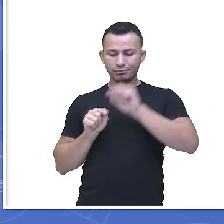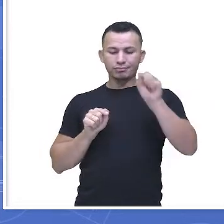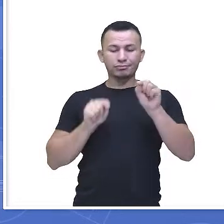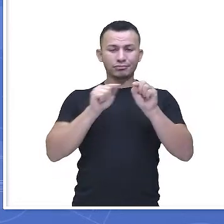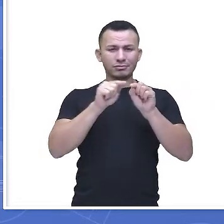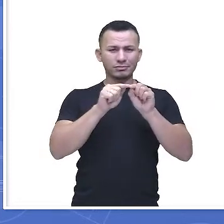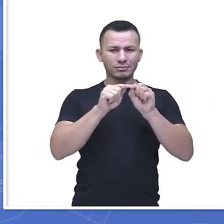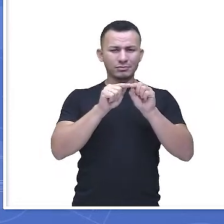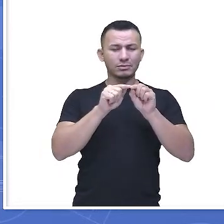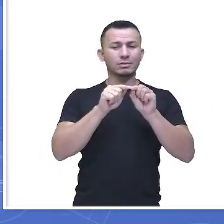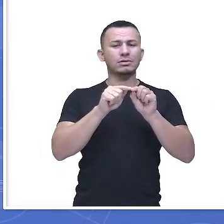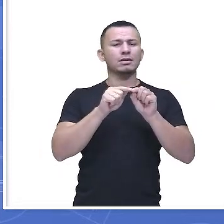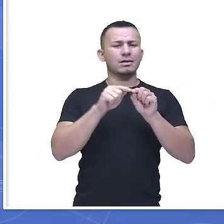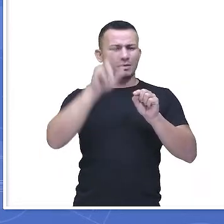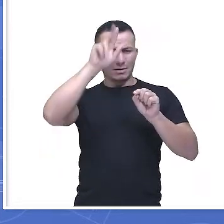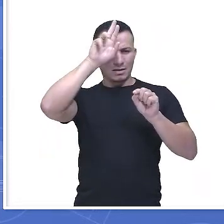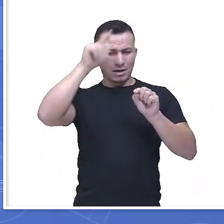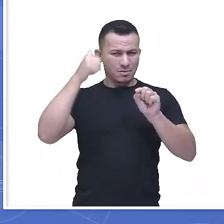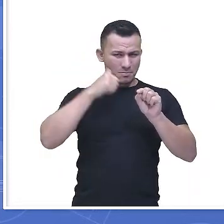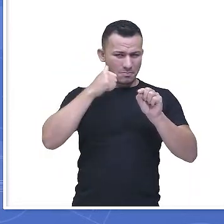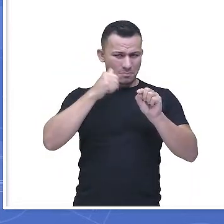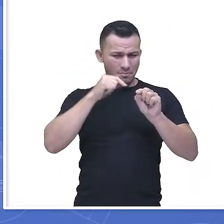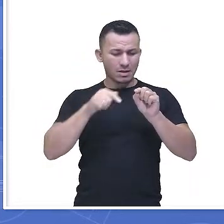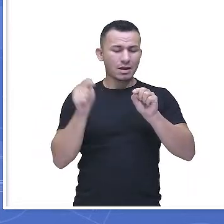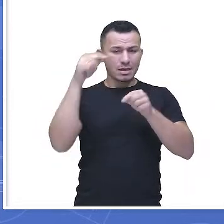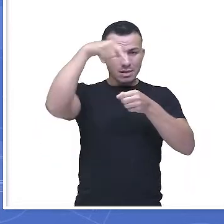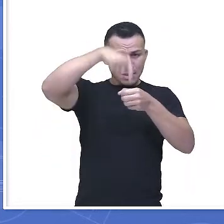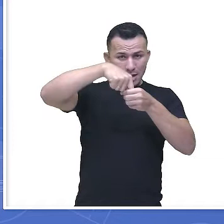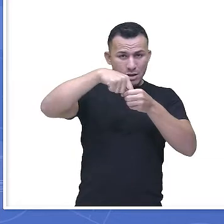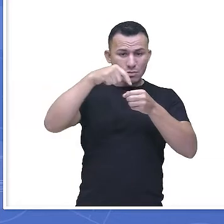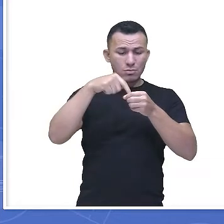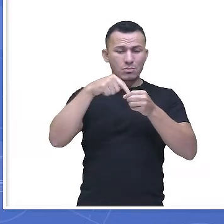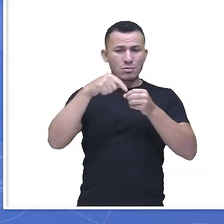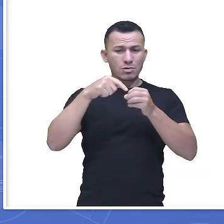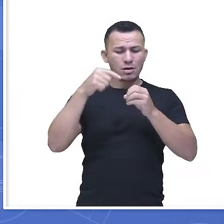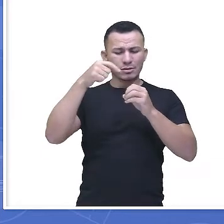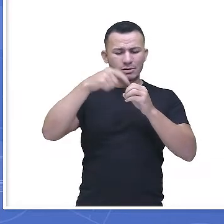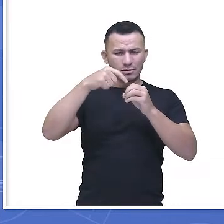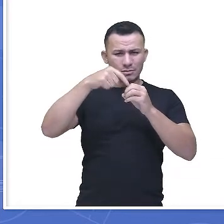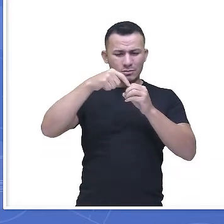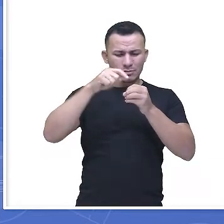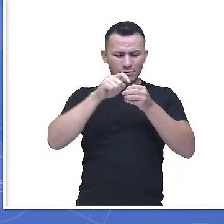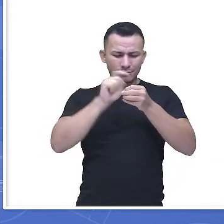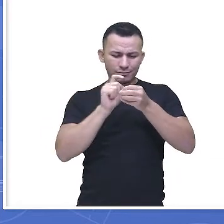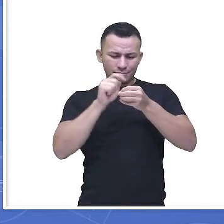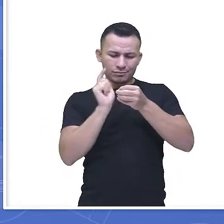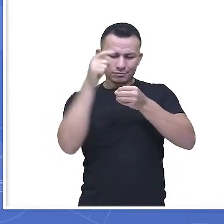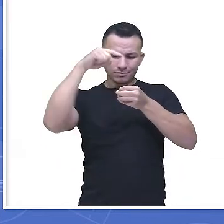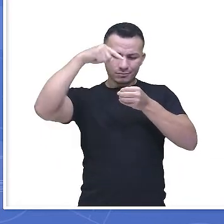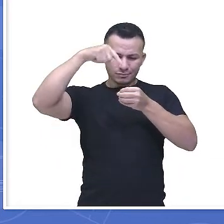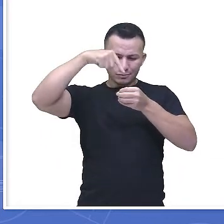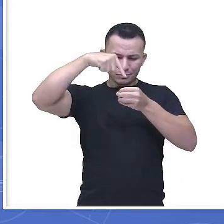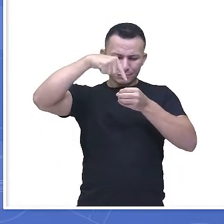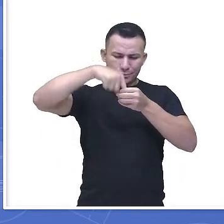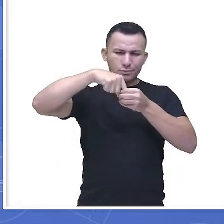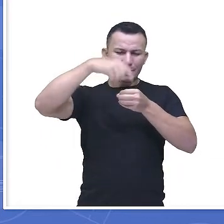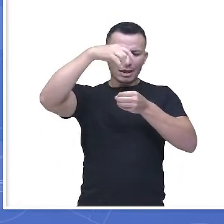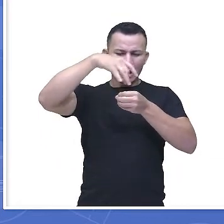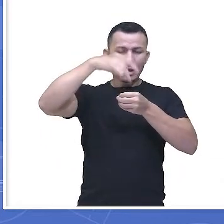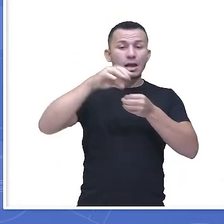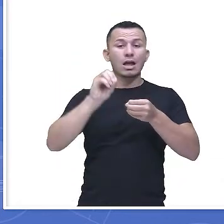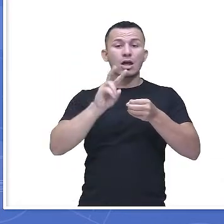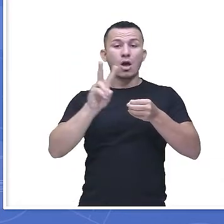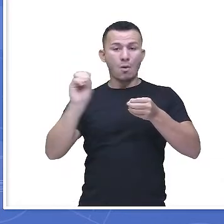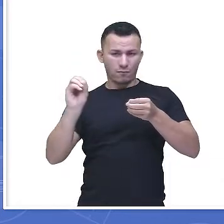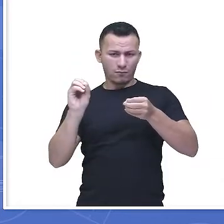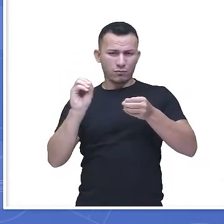aí grávida chega na goiaba, fura a casca e penetra lá os seus ovinhos. Depois